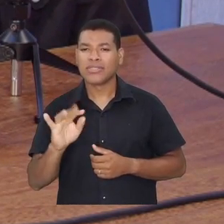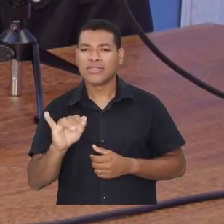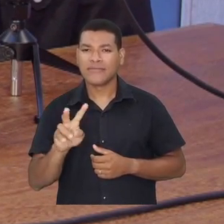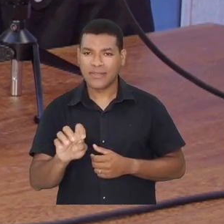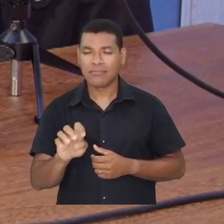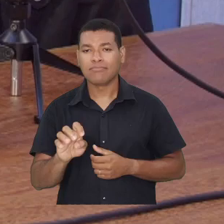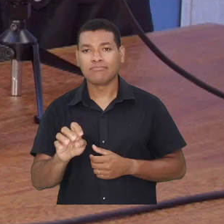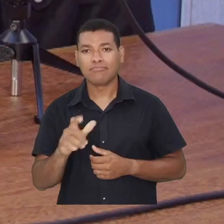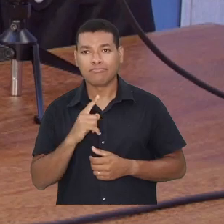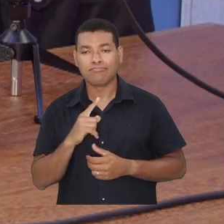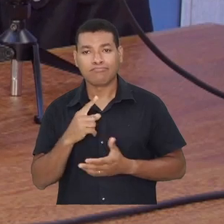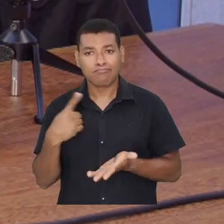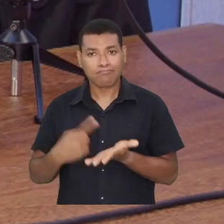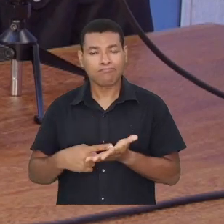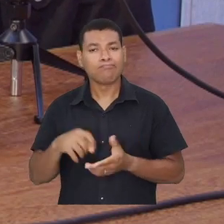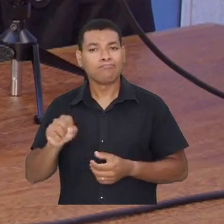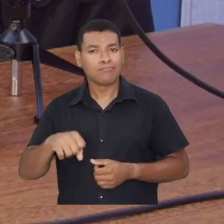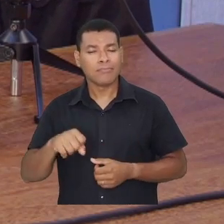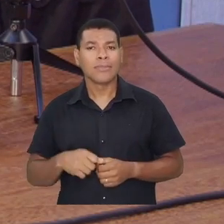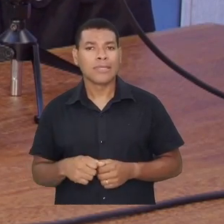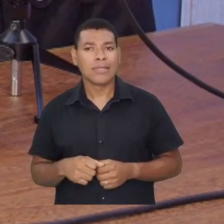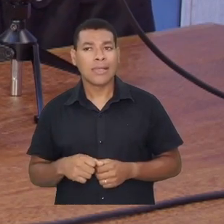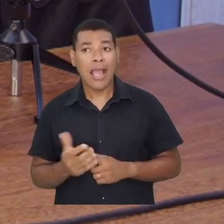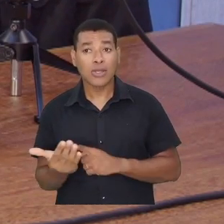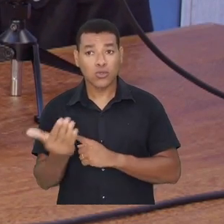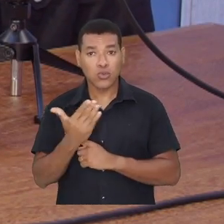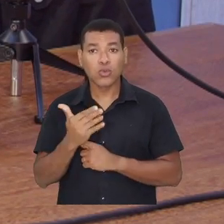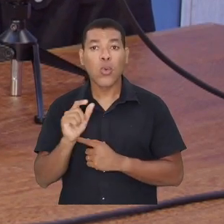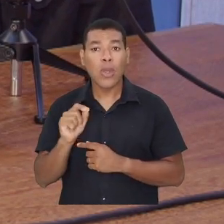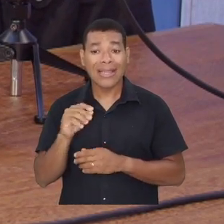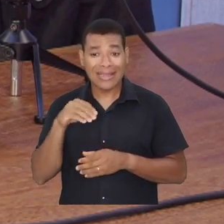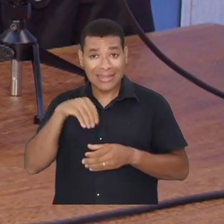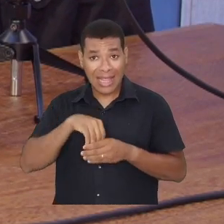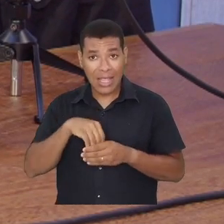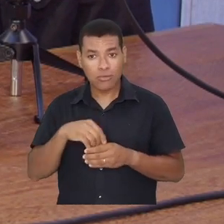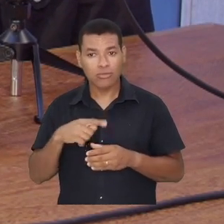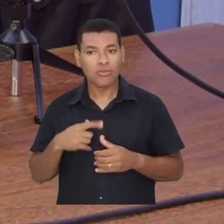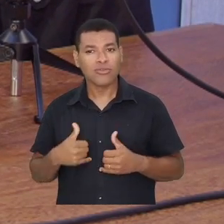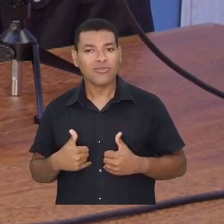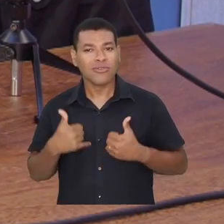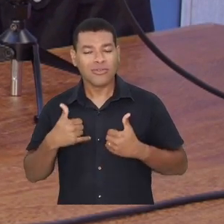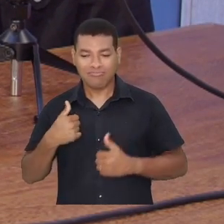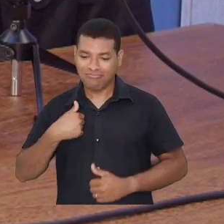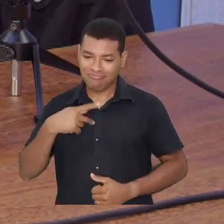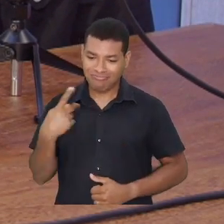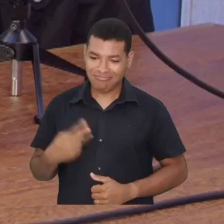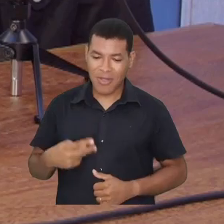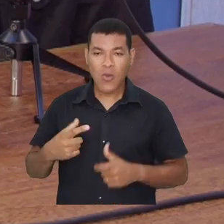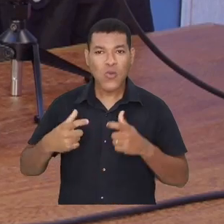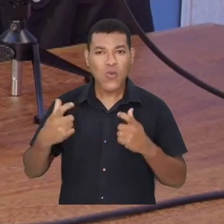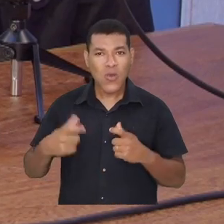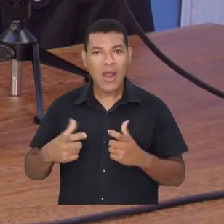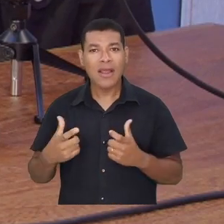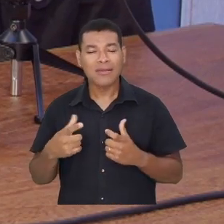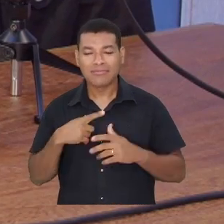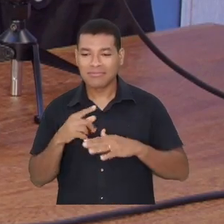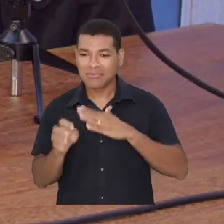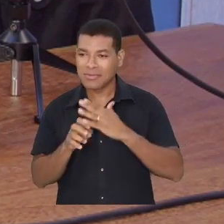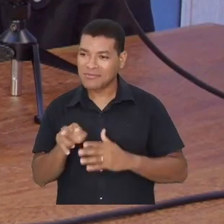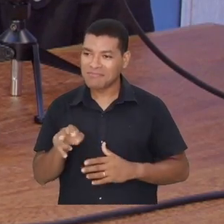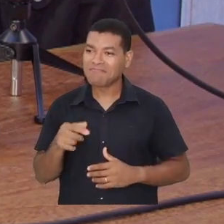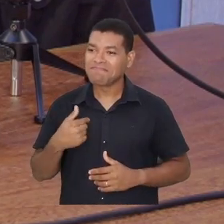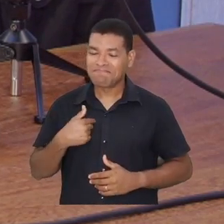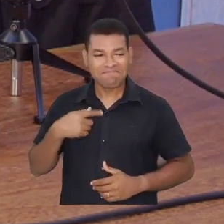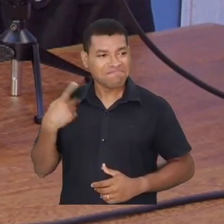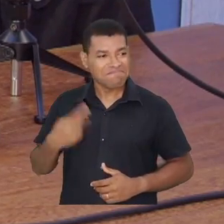público. Então, isso ajuda a trazer para quem está dentro esse orgulho de pertencer e de olhar para essa empresa e falar, nossa, eu